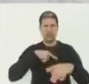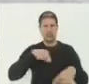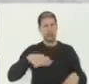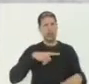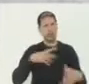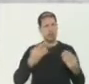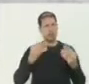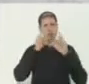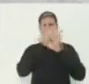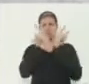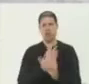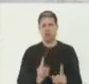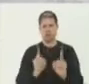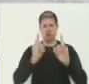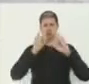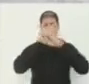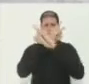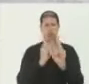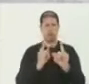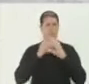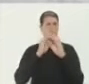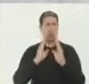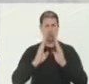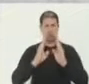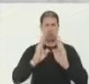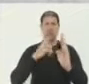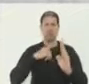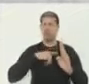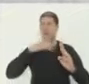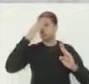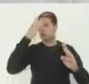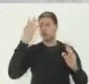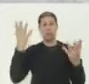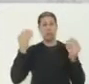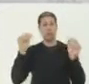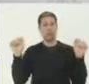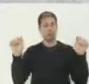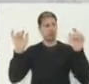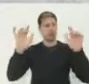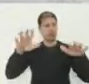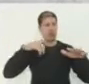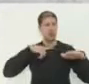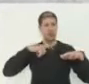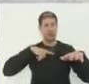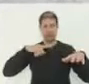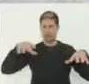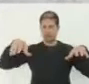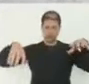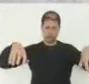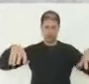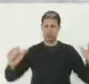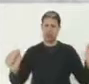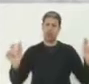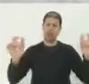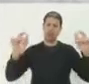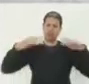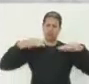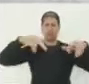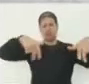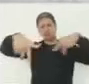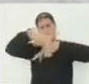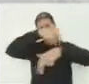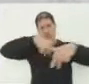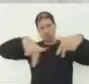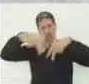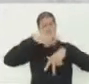é bastante frequentado pelos munícipes né do bairro Jardim do Bosque do bairro Maria Luiza para todos